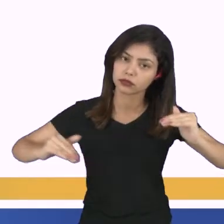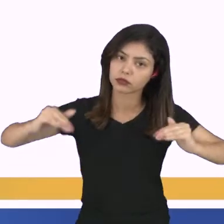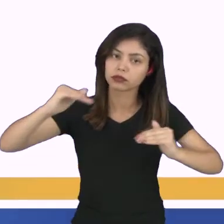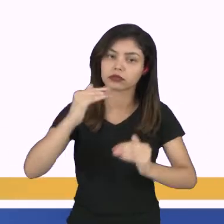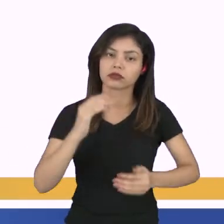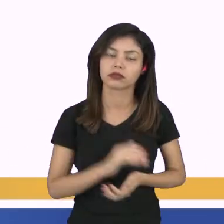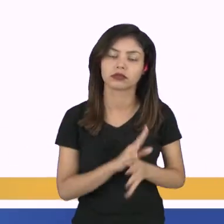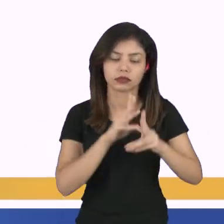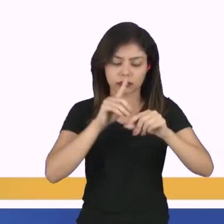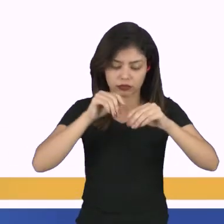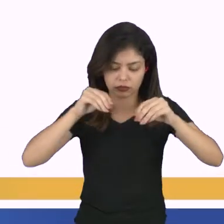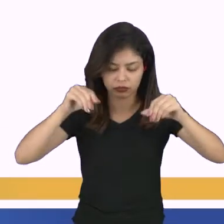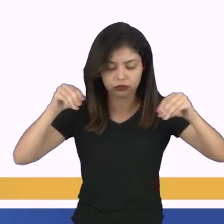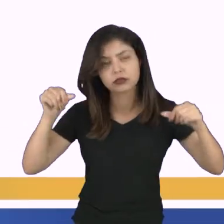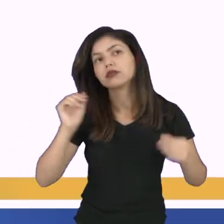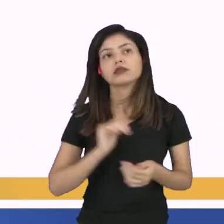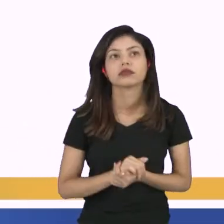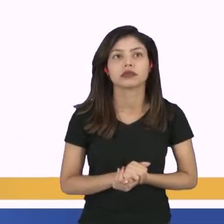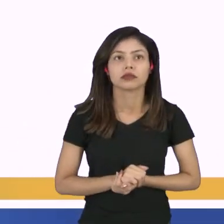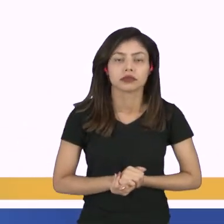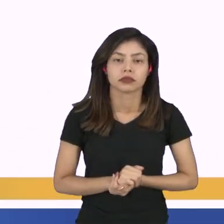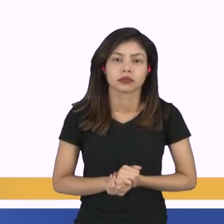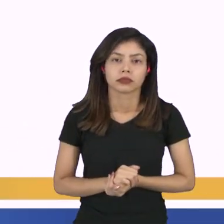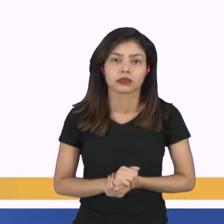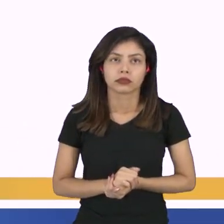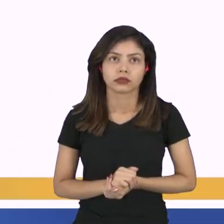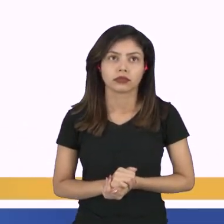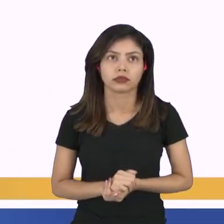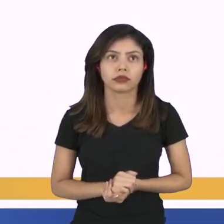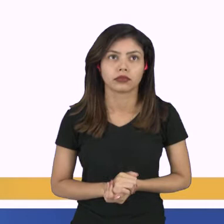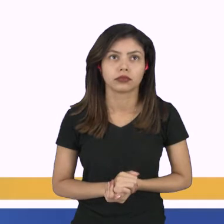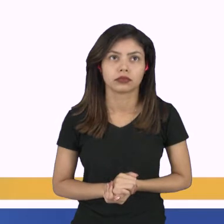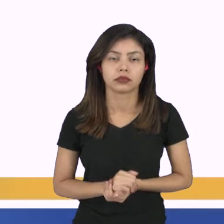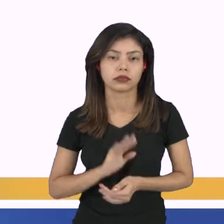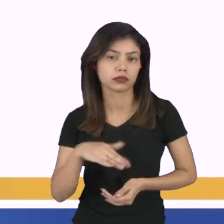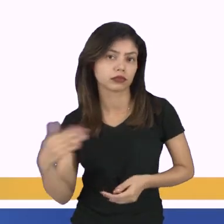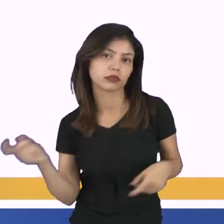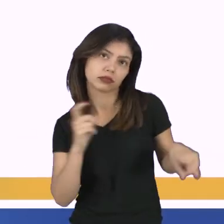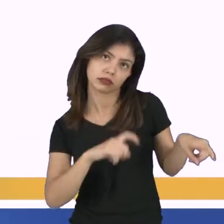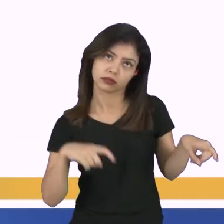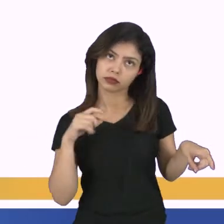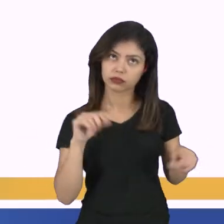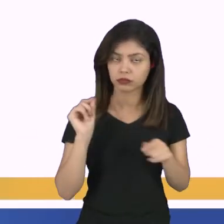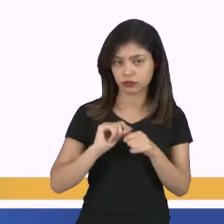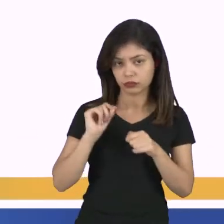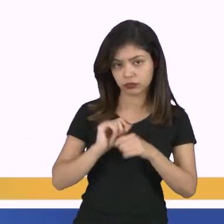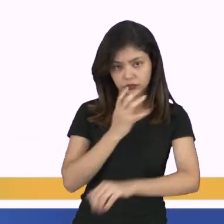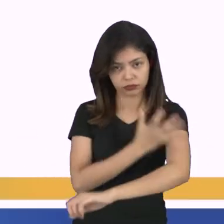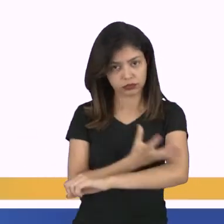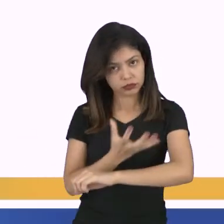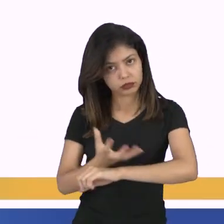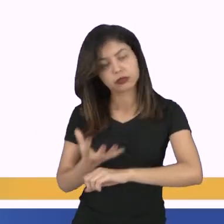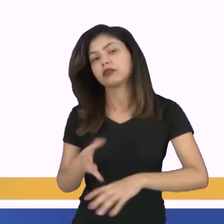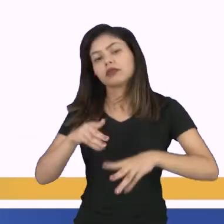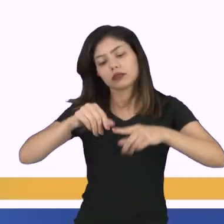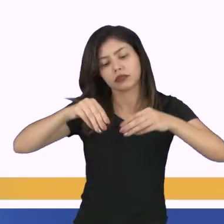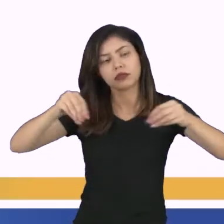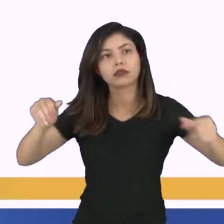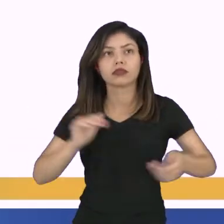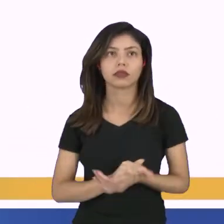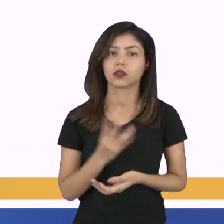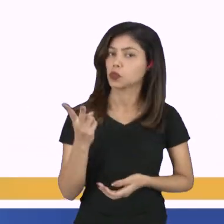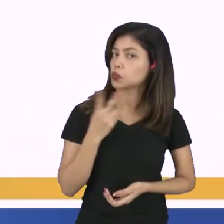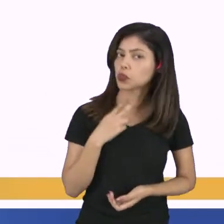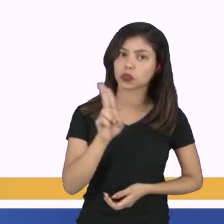essas sementes. E quando o agricultor opta por fazer plantio dessas sementes transgênicas, ele